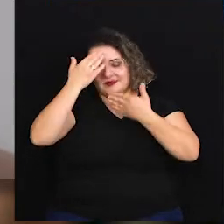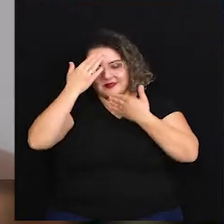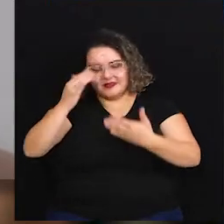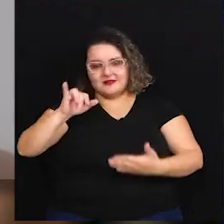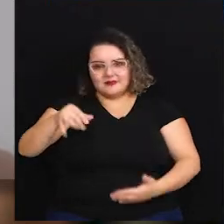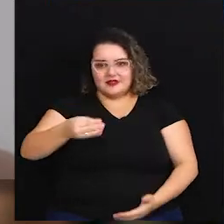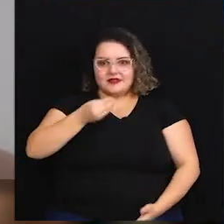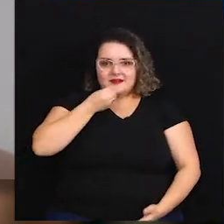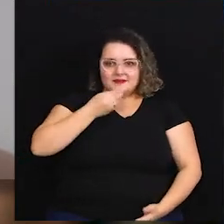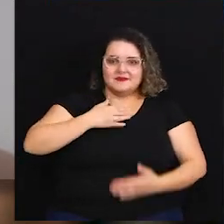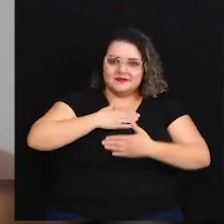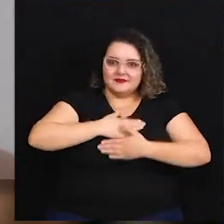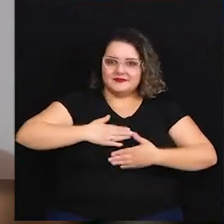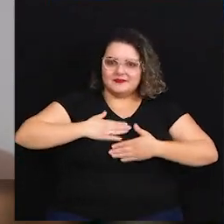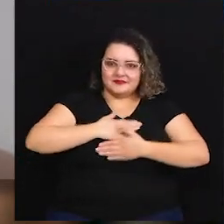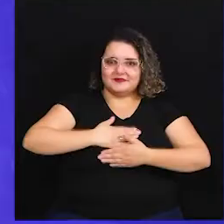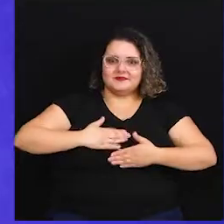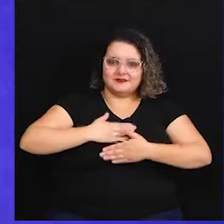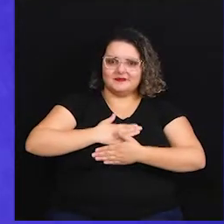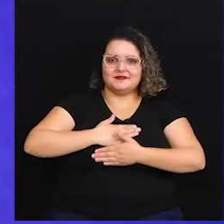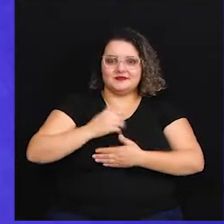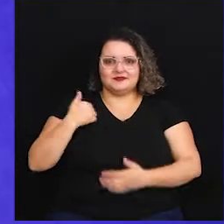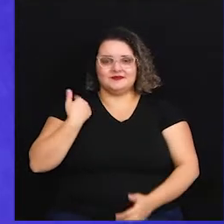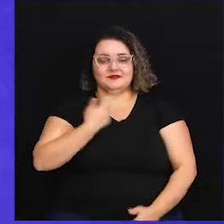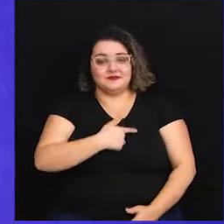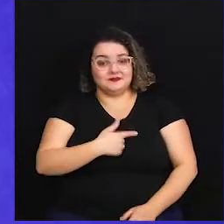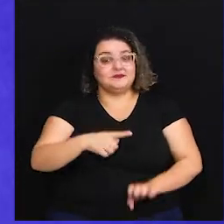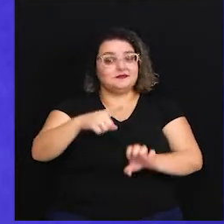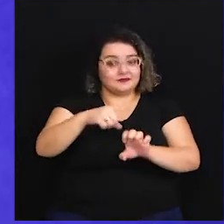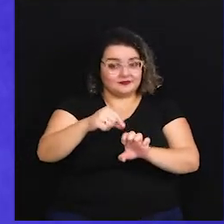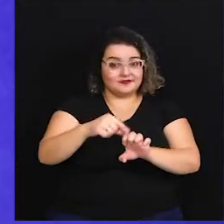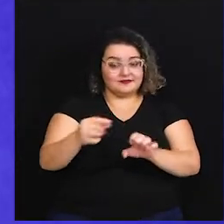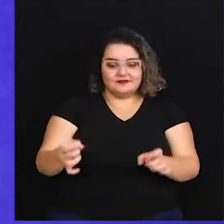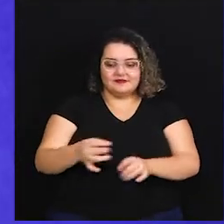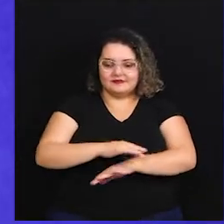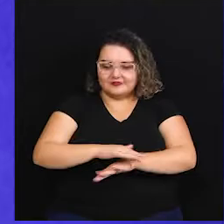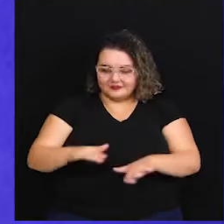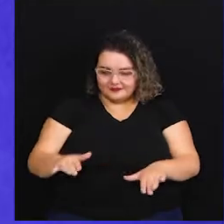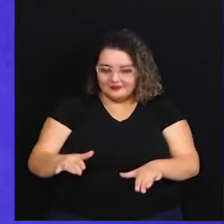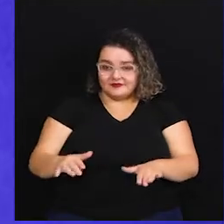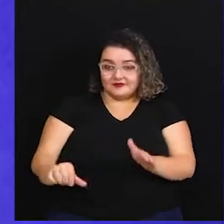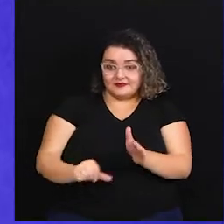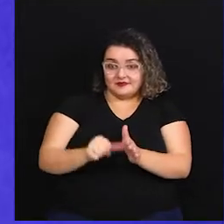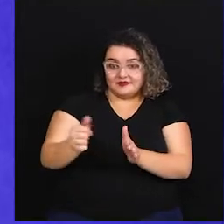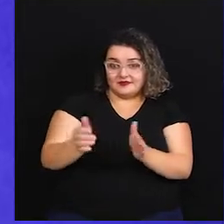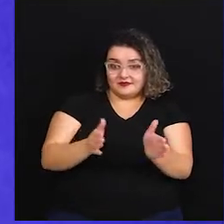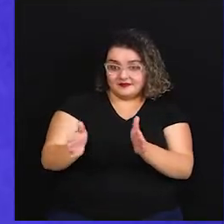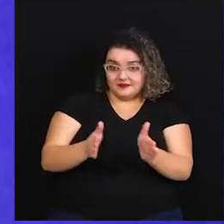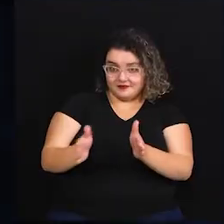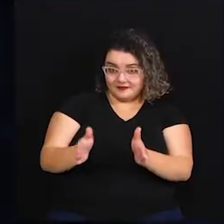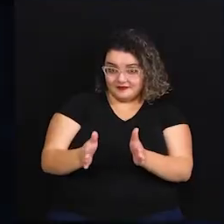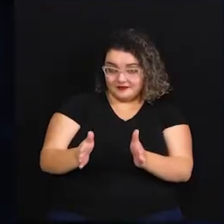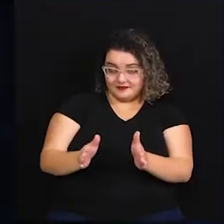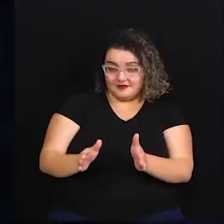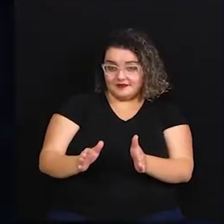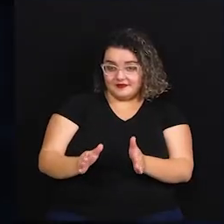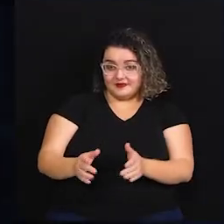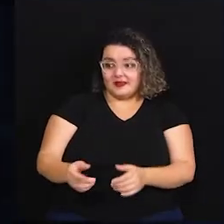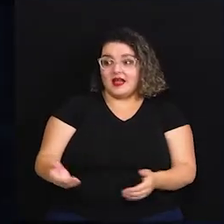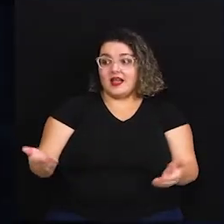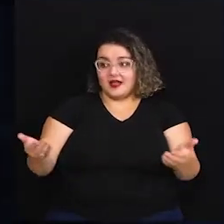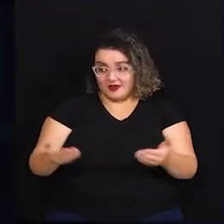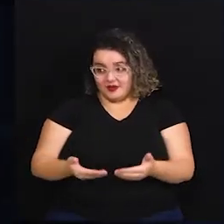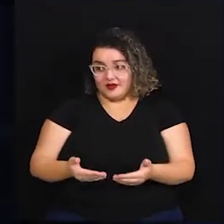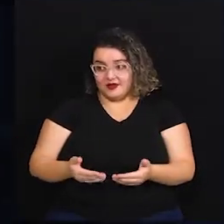pela oportunidade. Prazer. Prazer é nosso, e o Ser Empreendedor fica por aqui neste primeiro bloco, porque olha, a